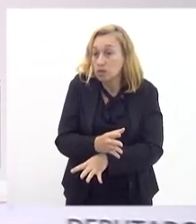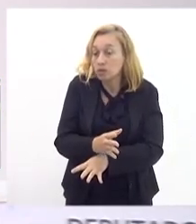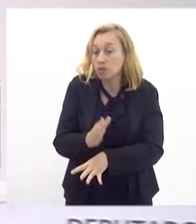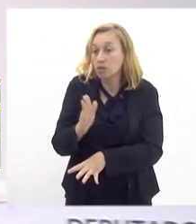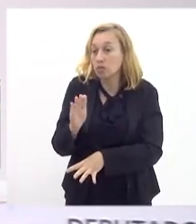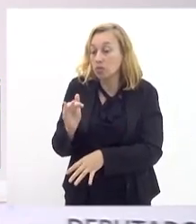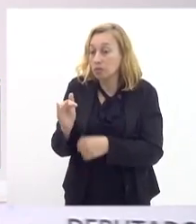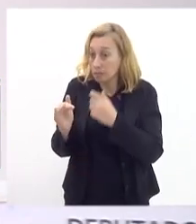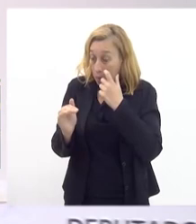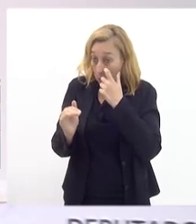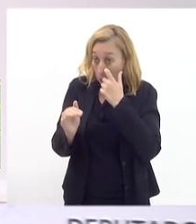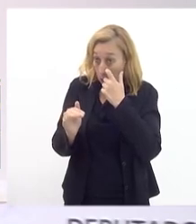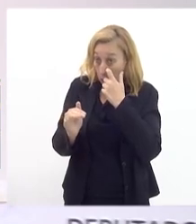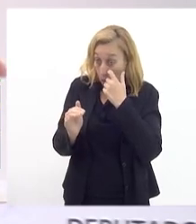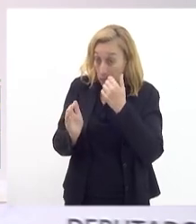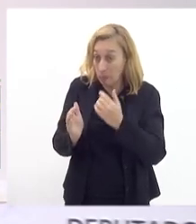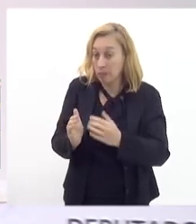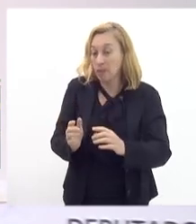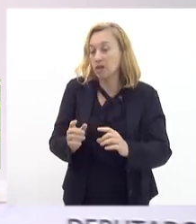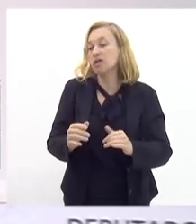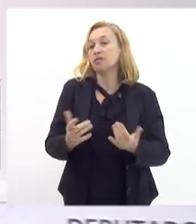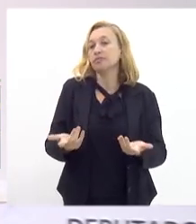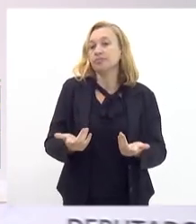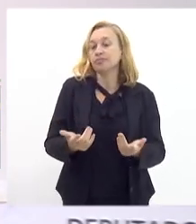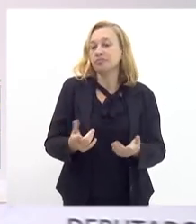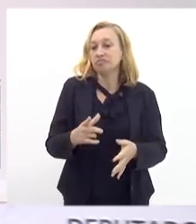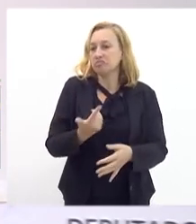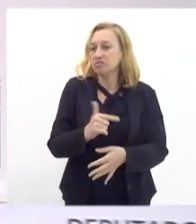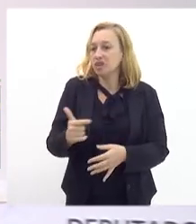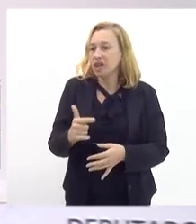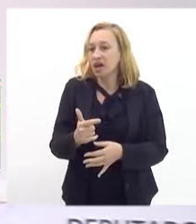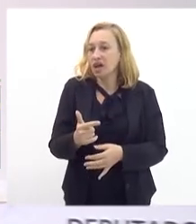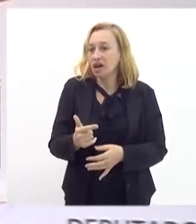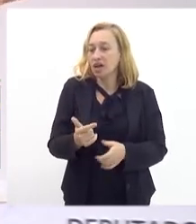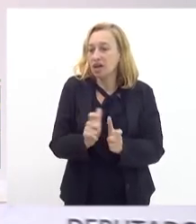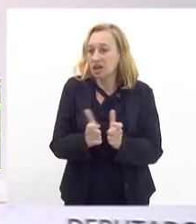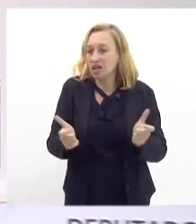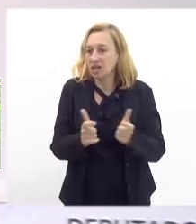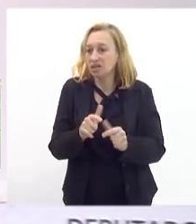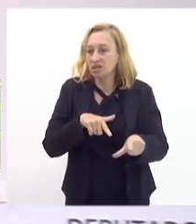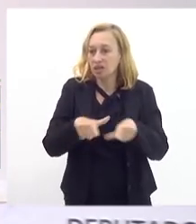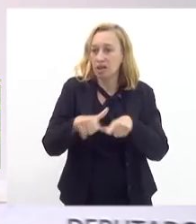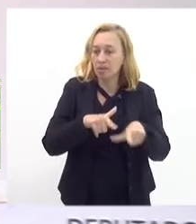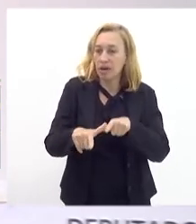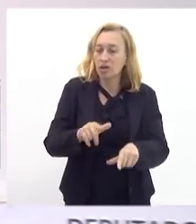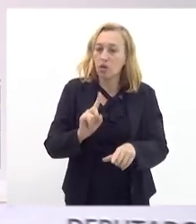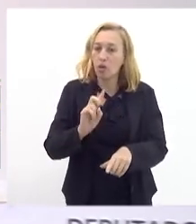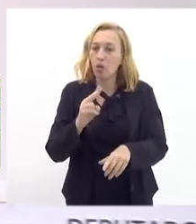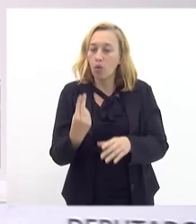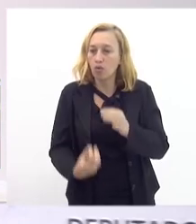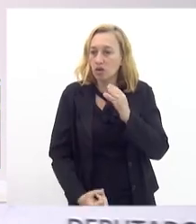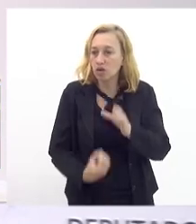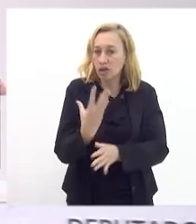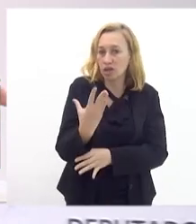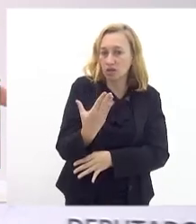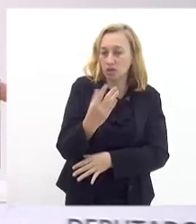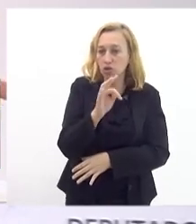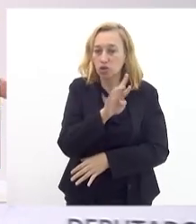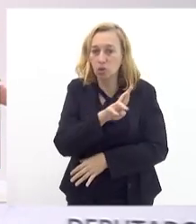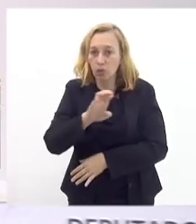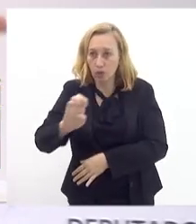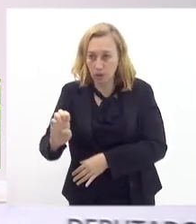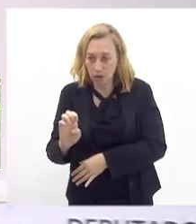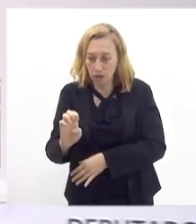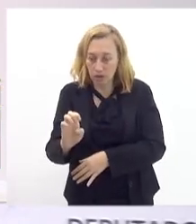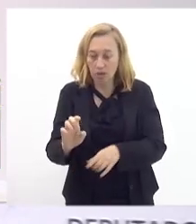será gerador de grandes empregos e nem tão-pouco por construção de Torres seja grande gerador